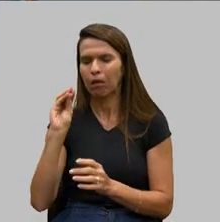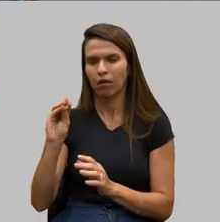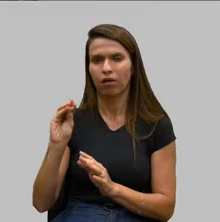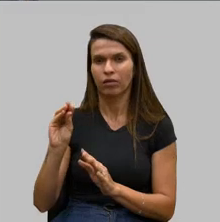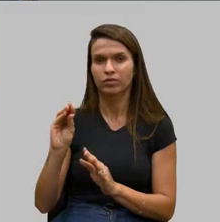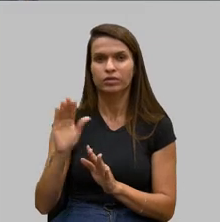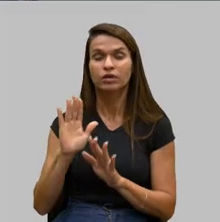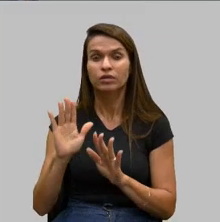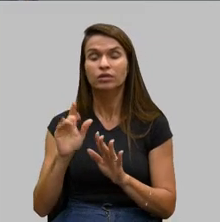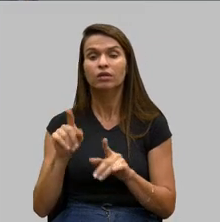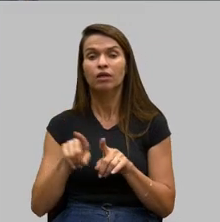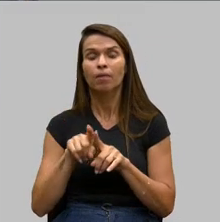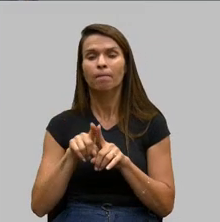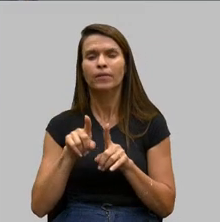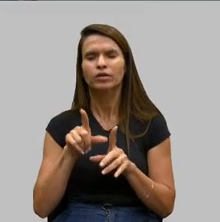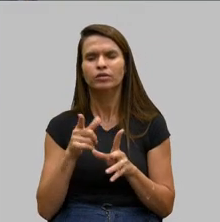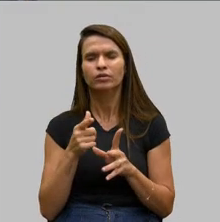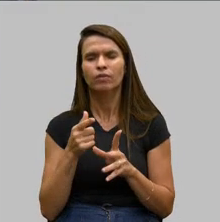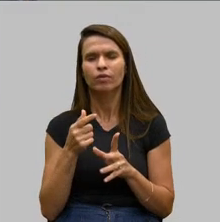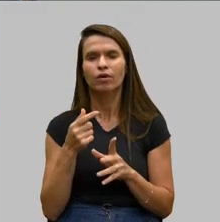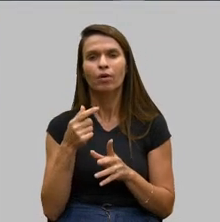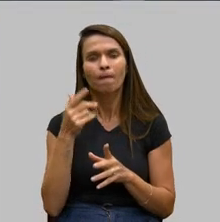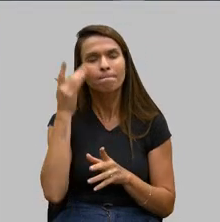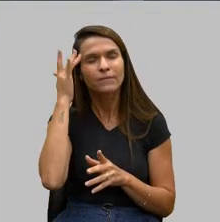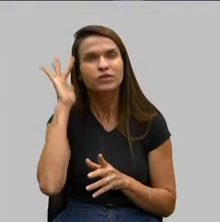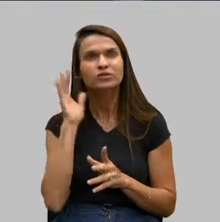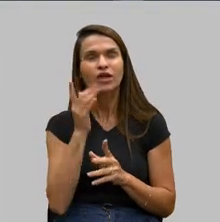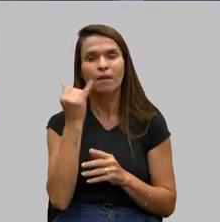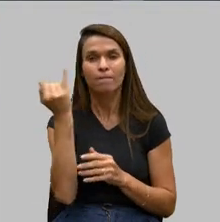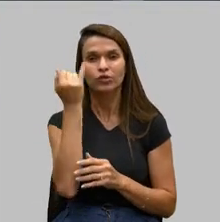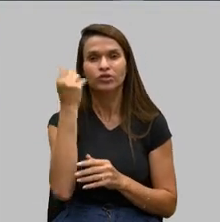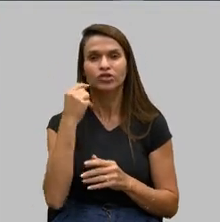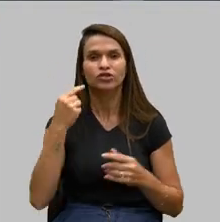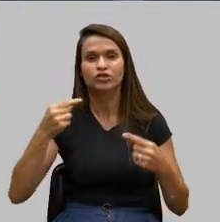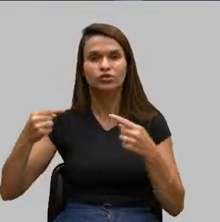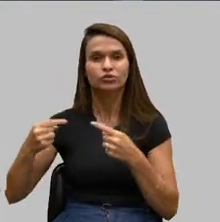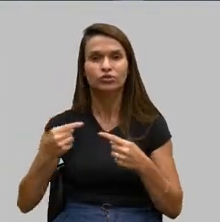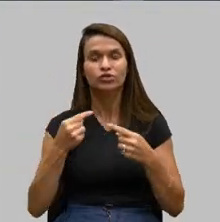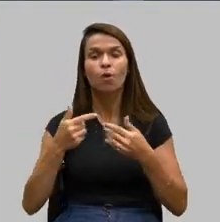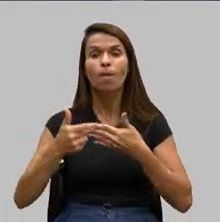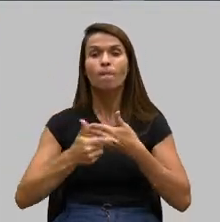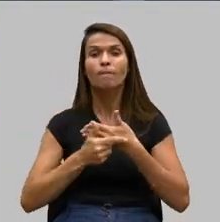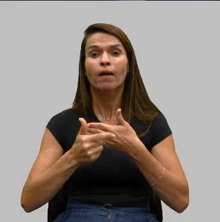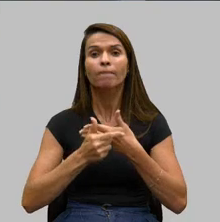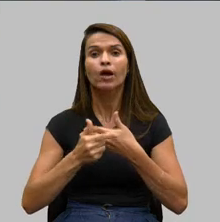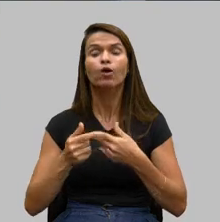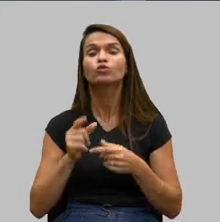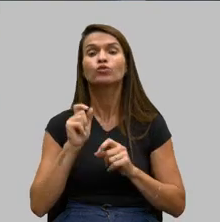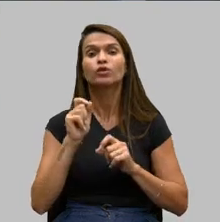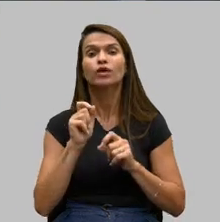um destaque acho que é importante a gente começar também a discutir o papel do cuidador da pessoa com deficiência